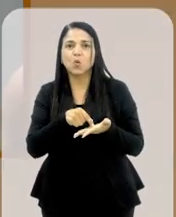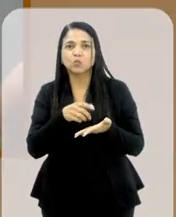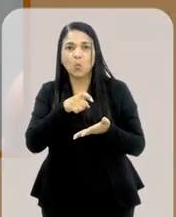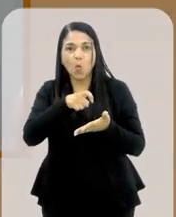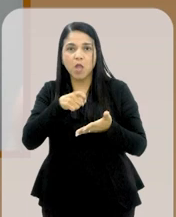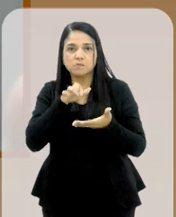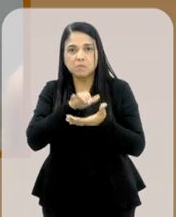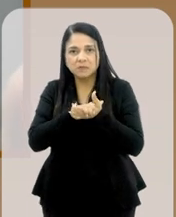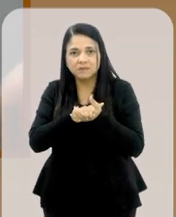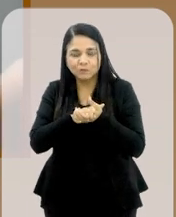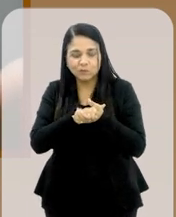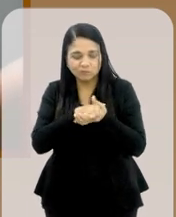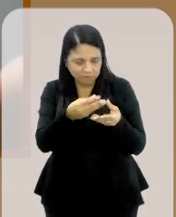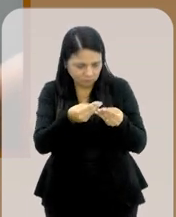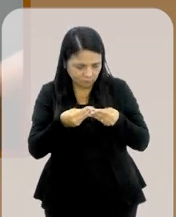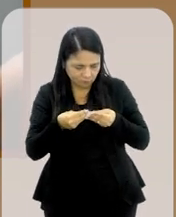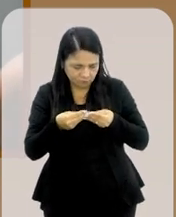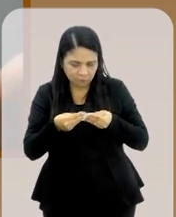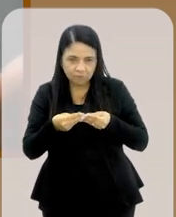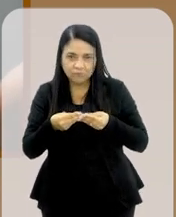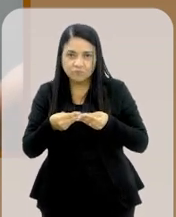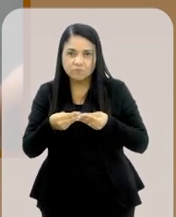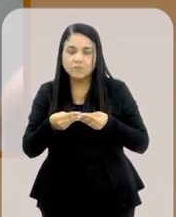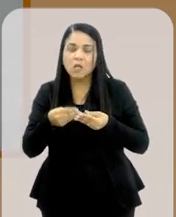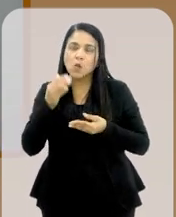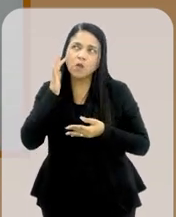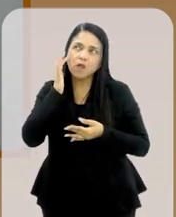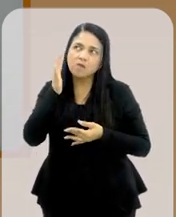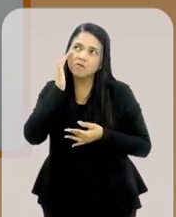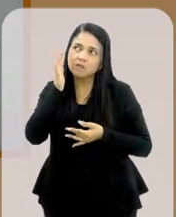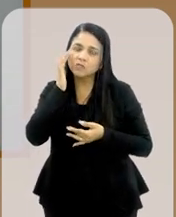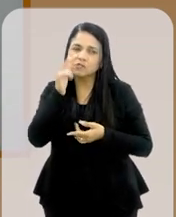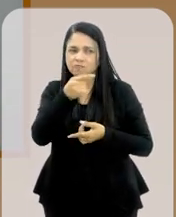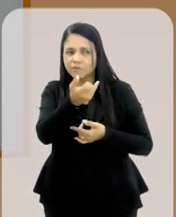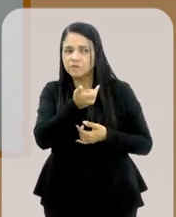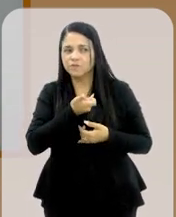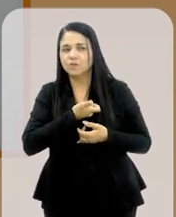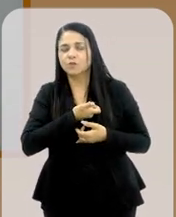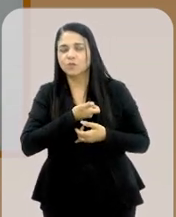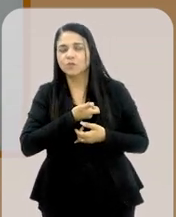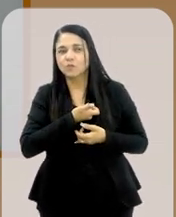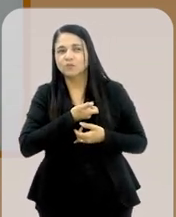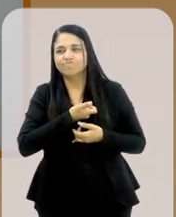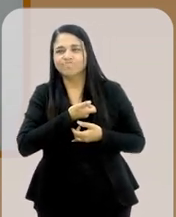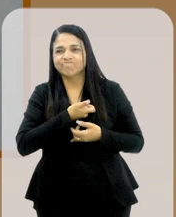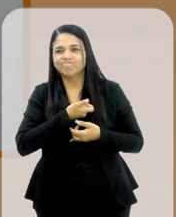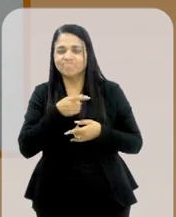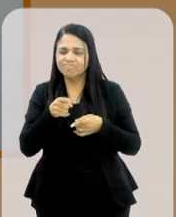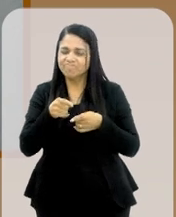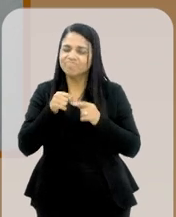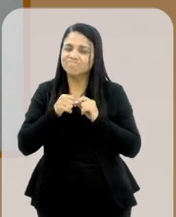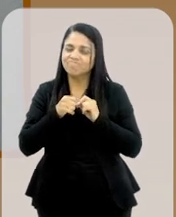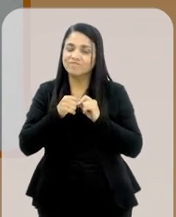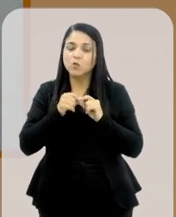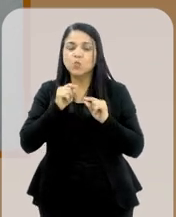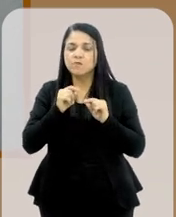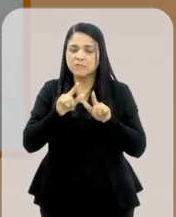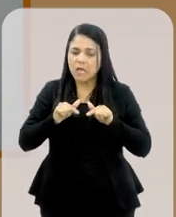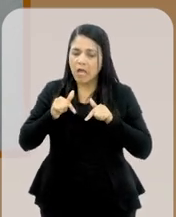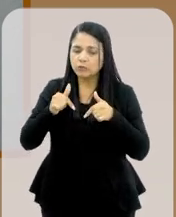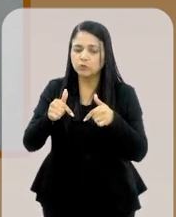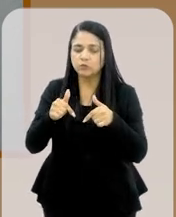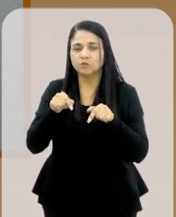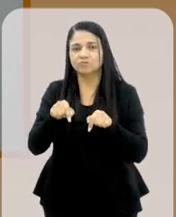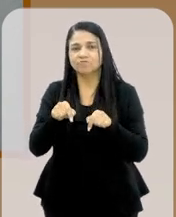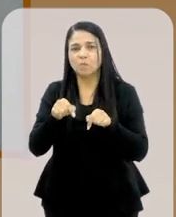do meu agressor, dizendo o seguinte: eu refleti muito sobre o que você me disse, sobre a sua atitude